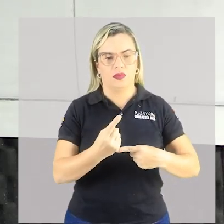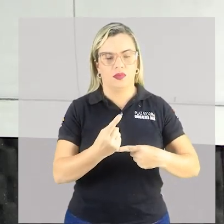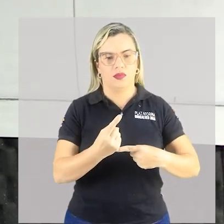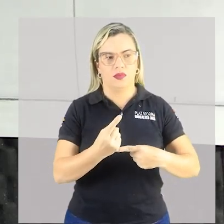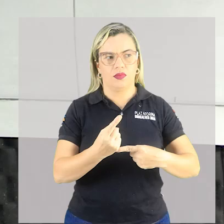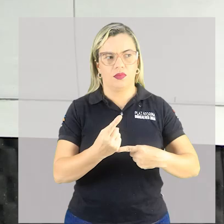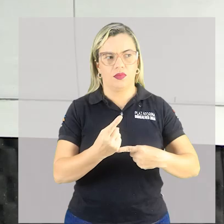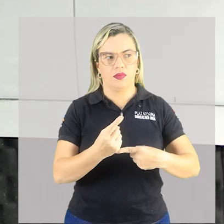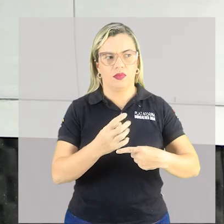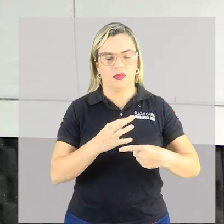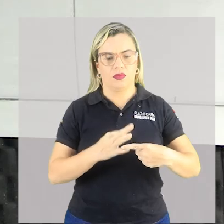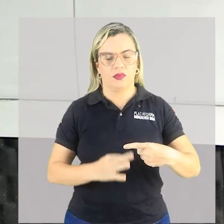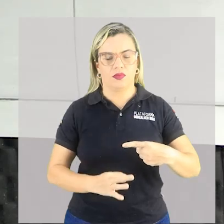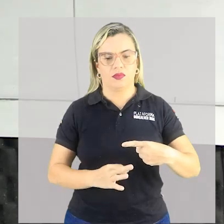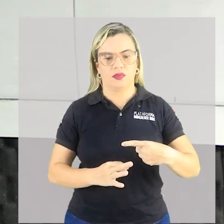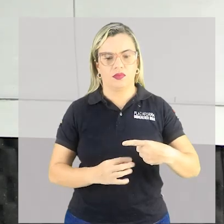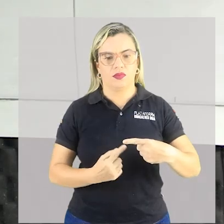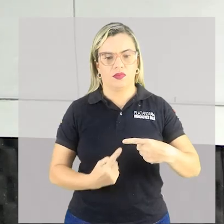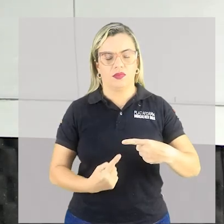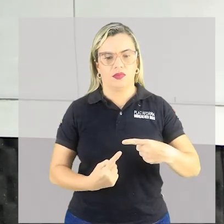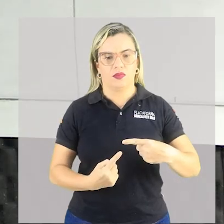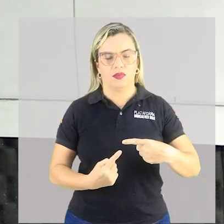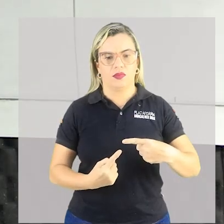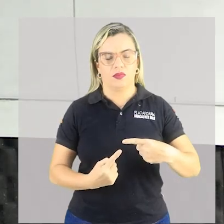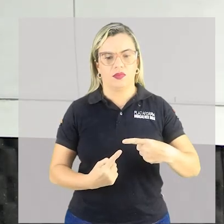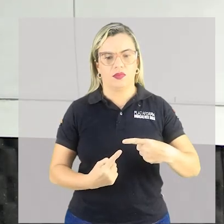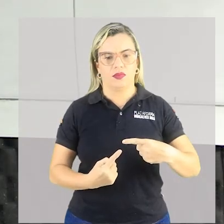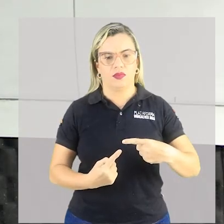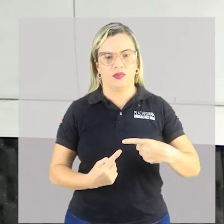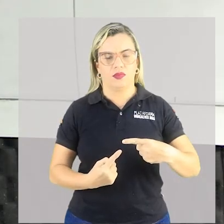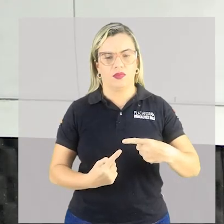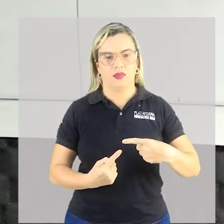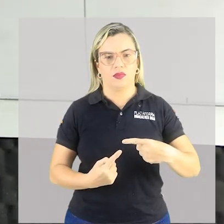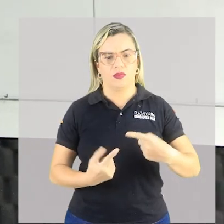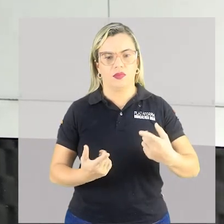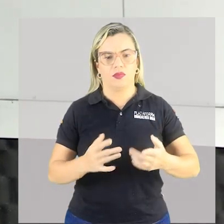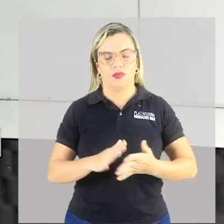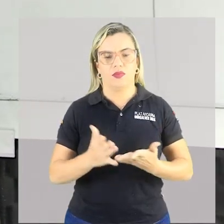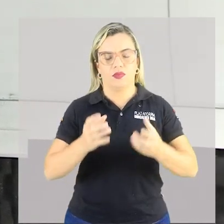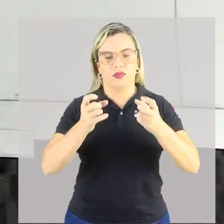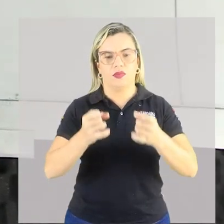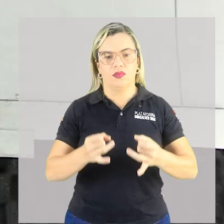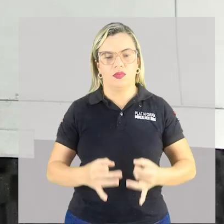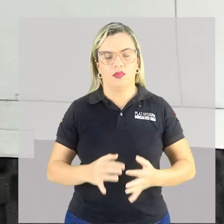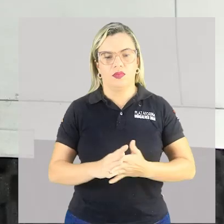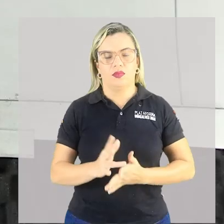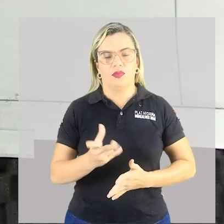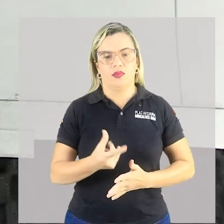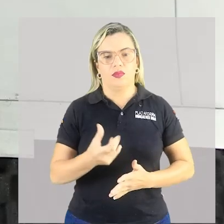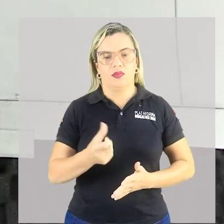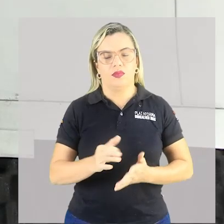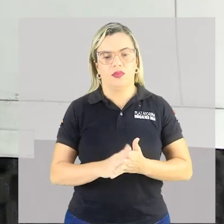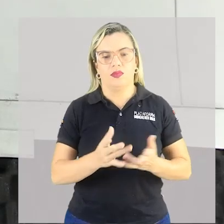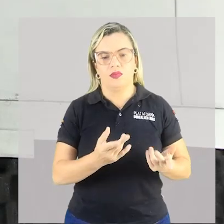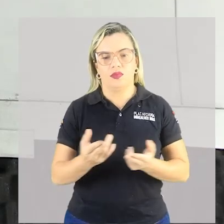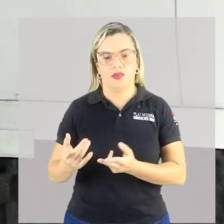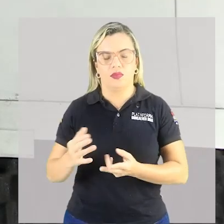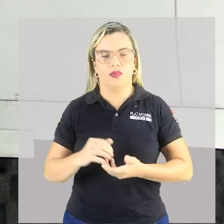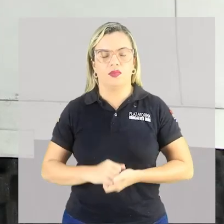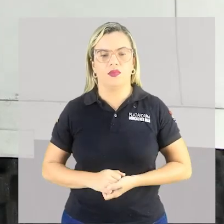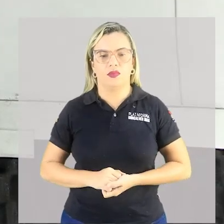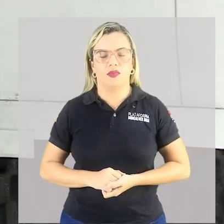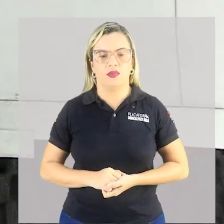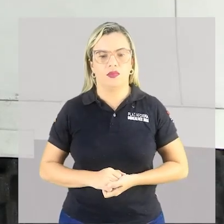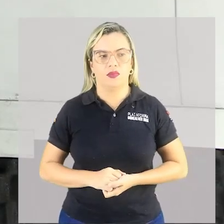certo intervalo de tempo 1, tá ok? O que é que ele disse aí, turma? Ele disse que as velocidades são o quê? Iguais, não